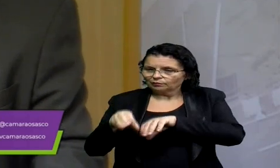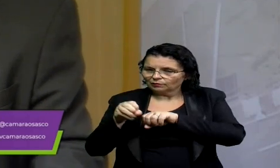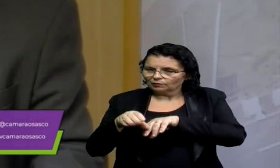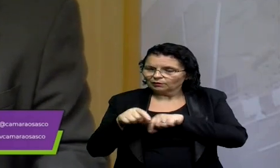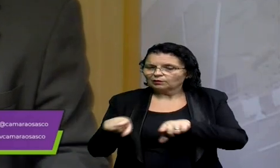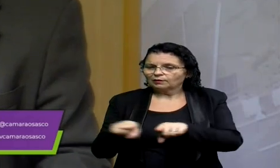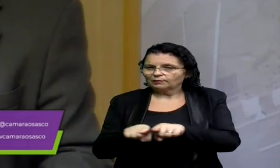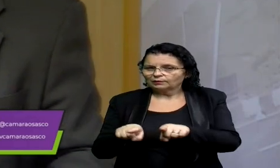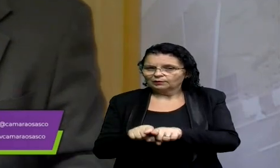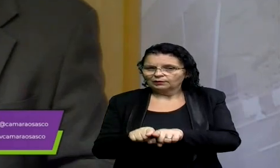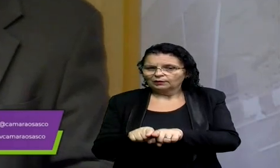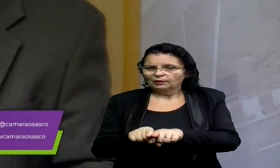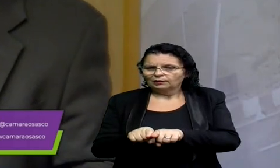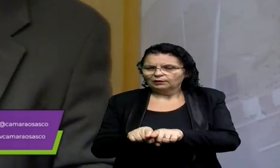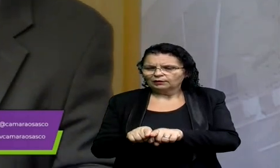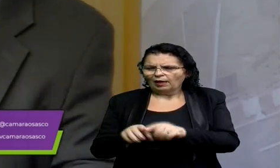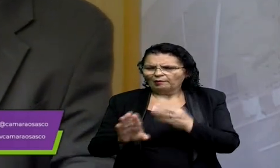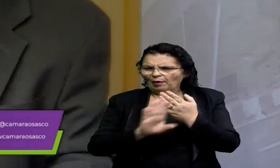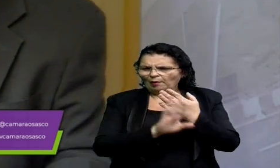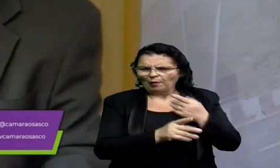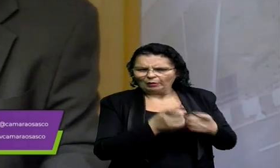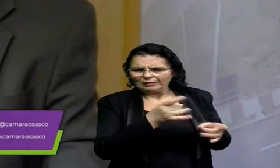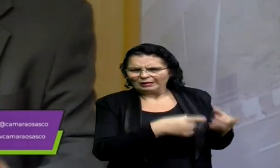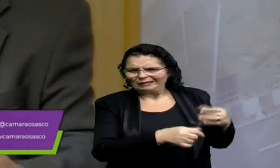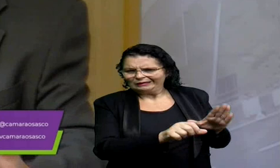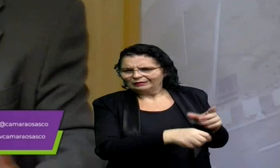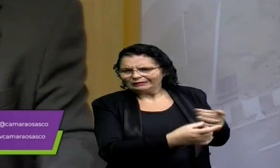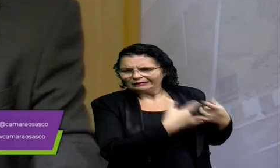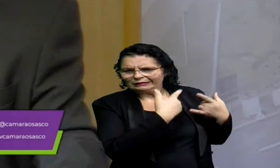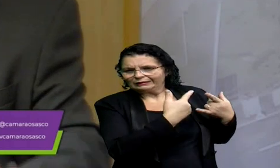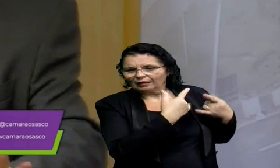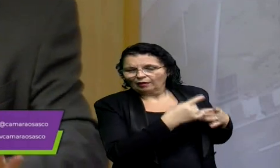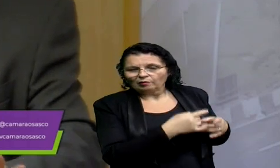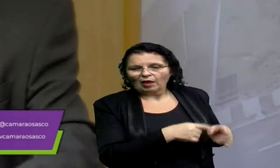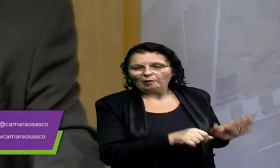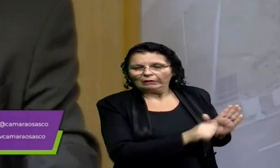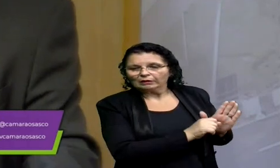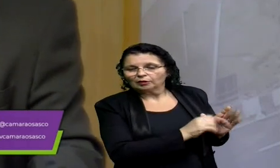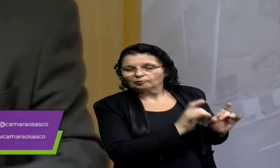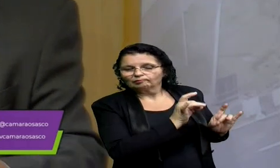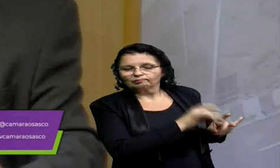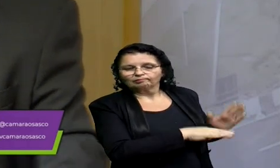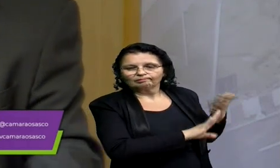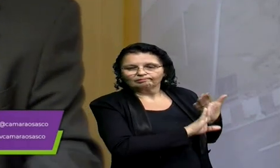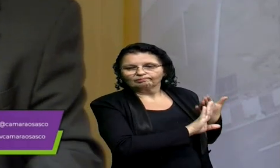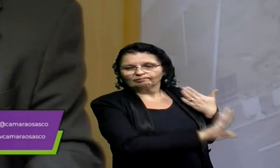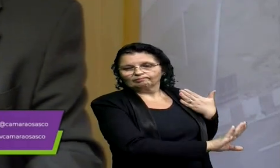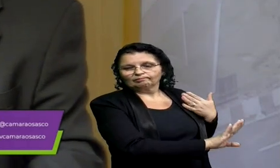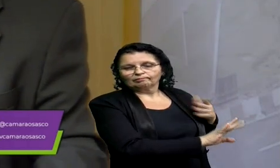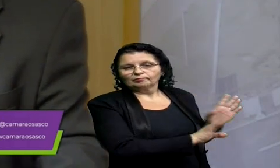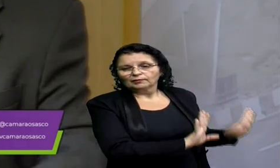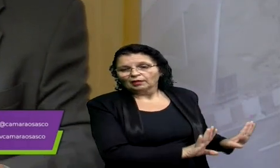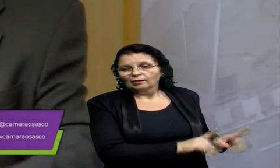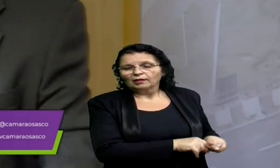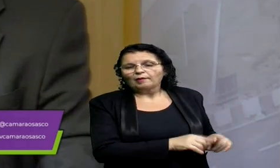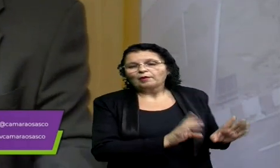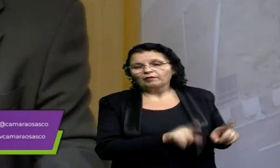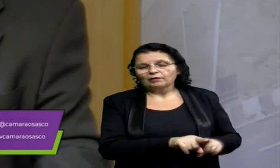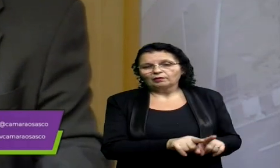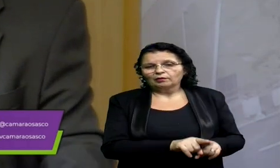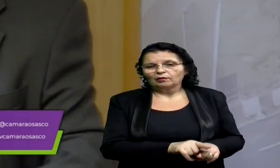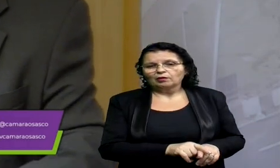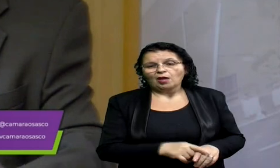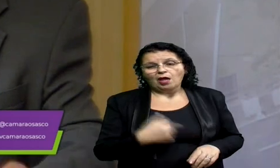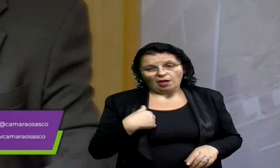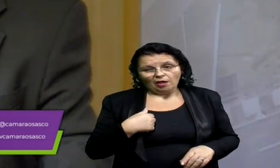lá também que eles têm que se afastar coisas ruins exemplo biqueira né Cada um com seu movimento lá no nosso bairro lá foi criado no meio